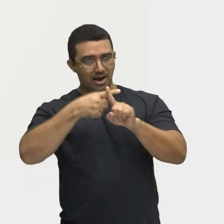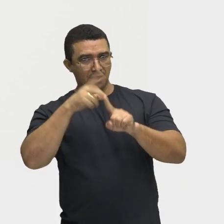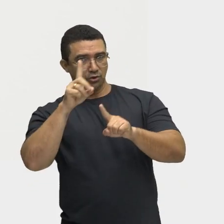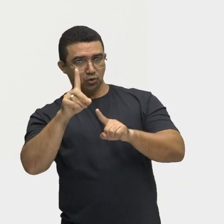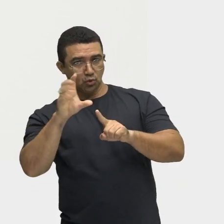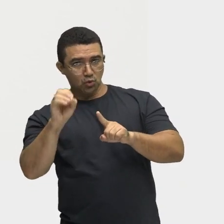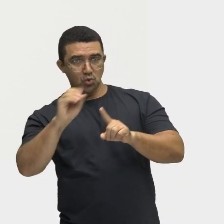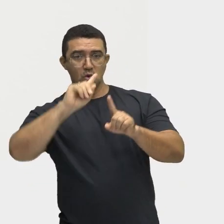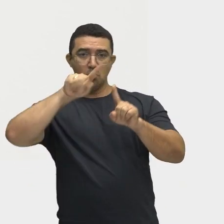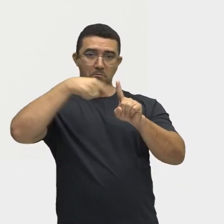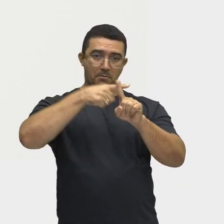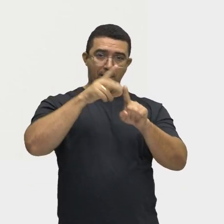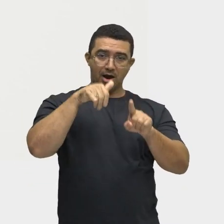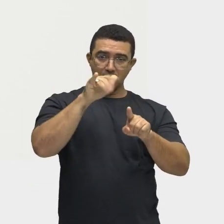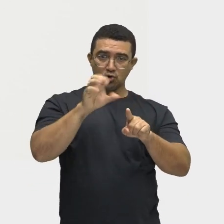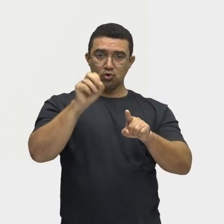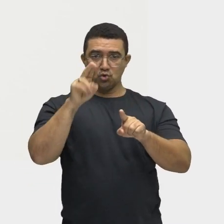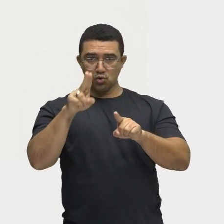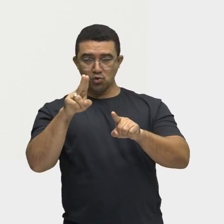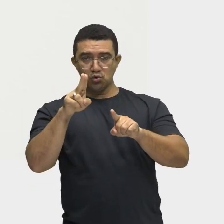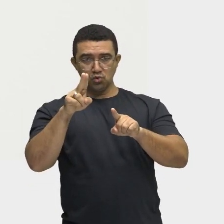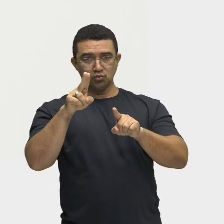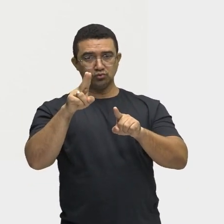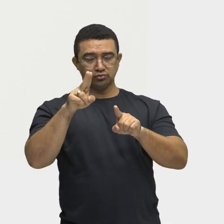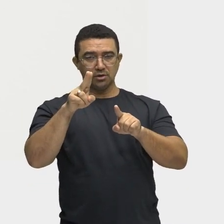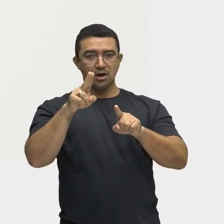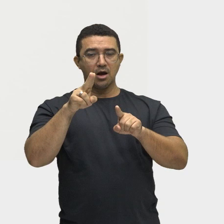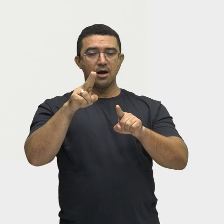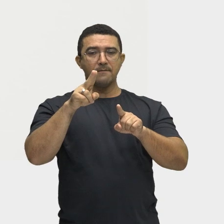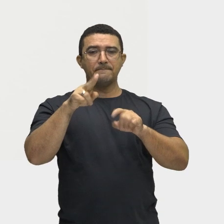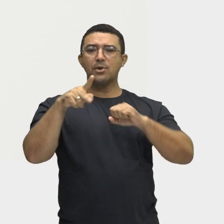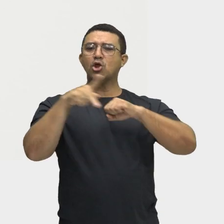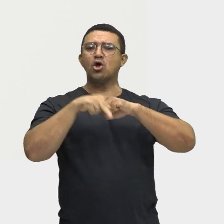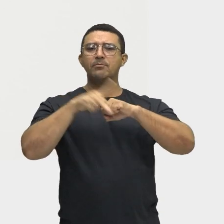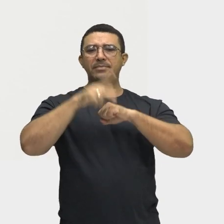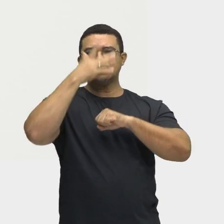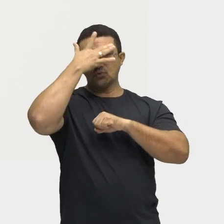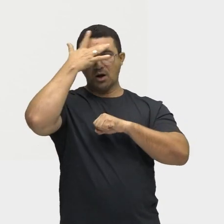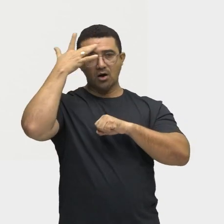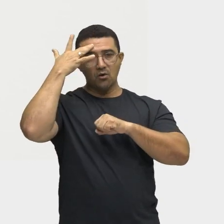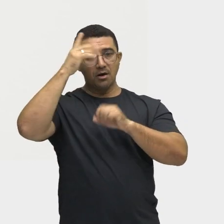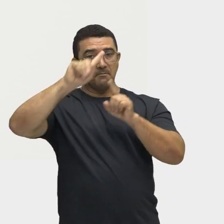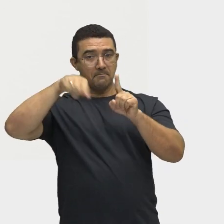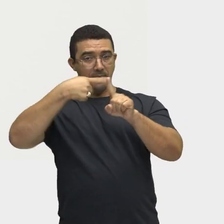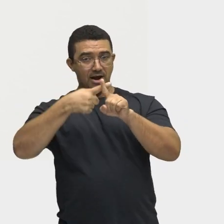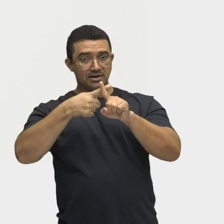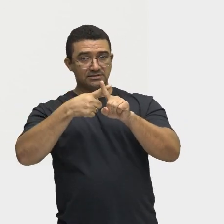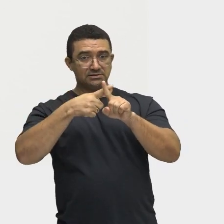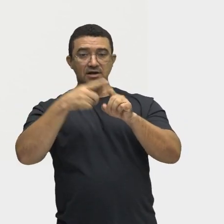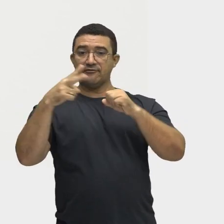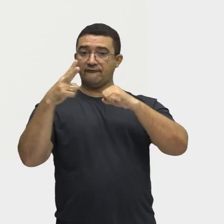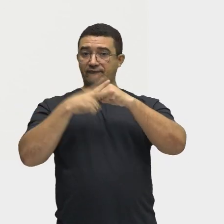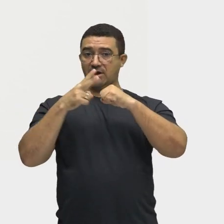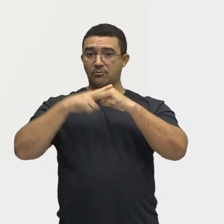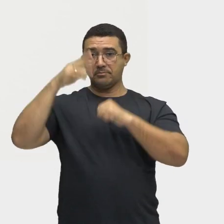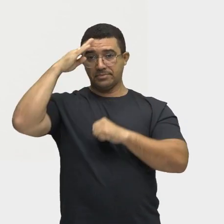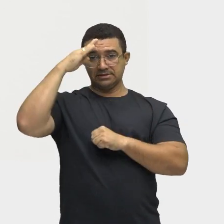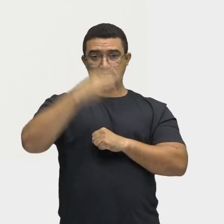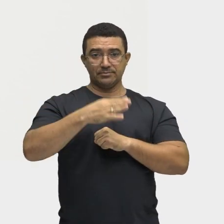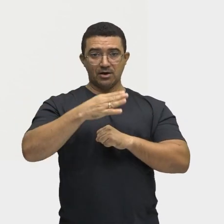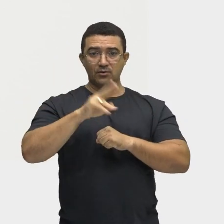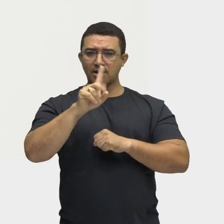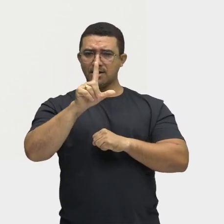auxiliar do, sujeito e you, né? A pergunta direto para ele, você. E finalizando com o verbo principal,